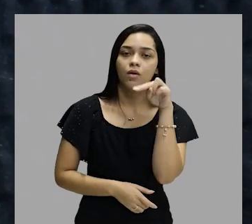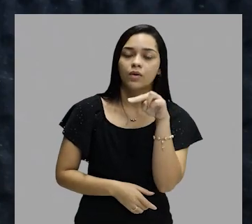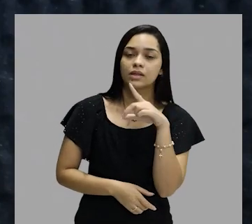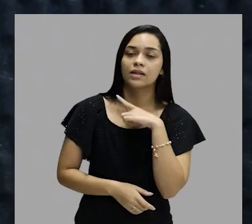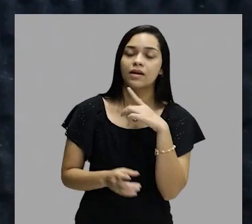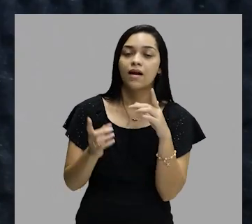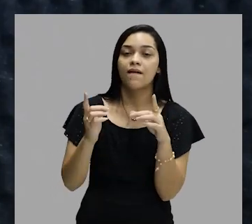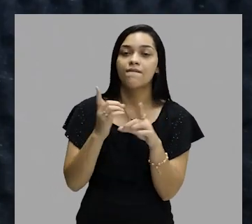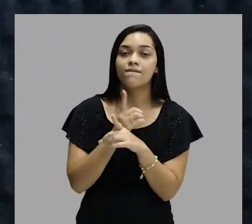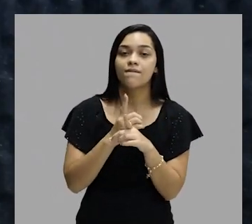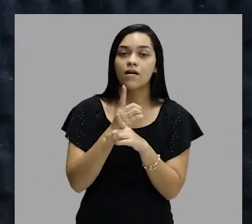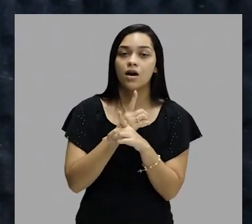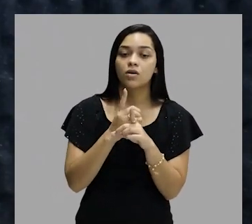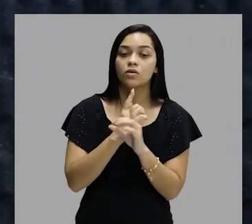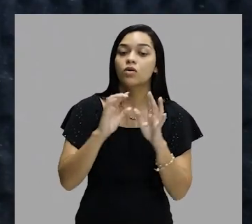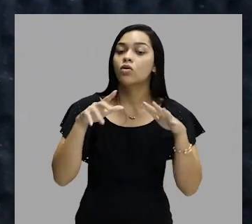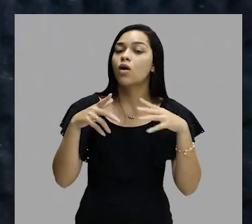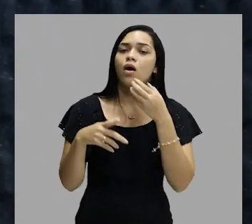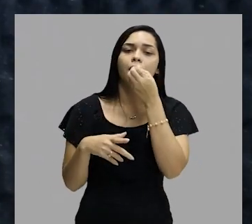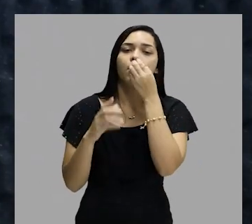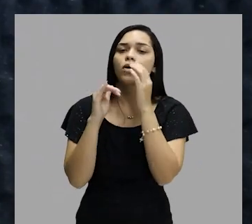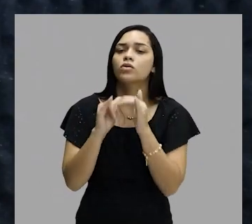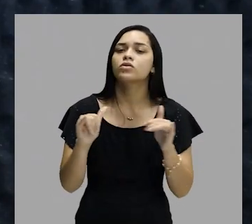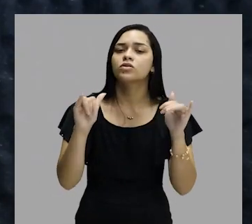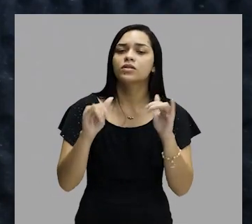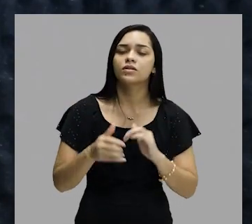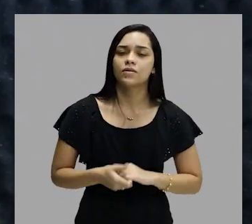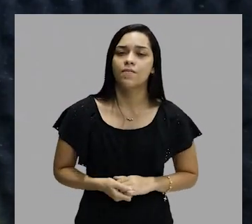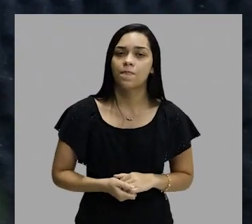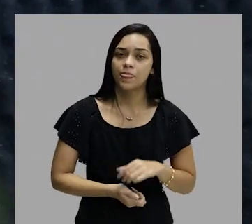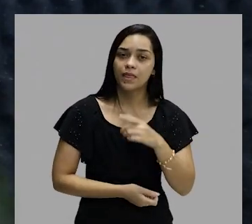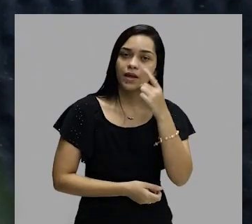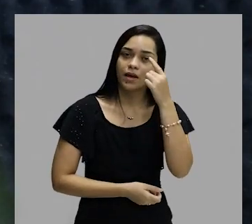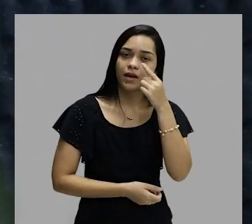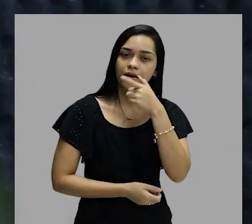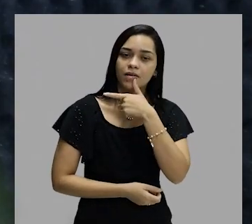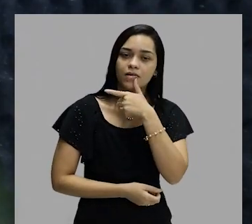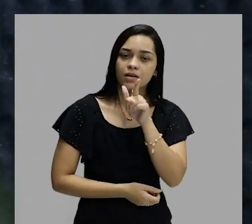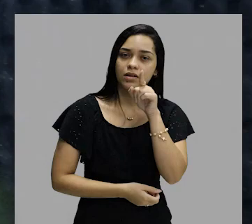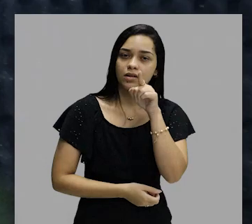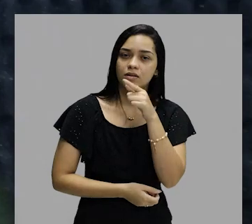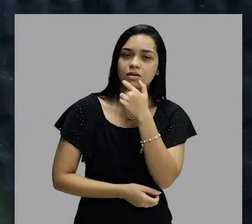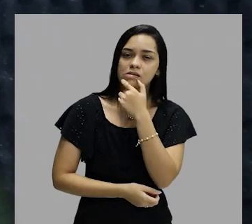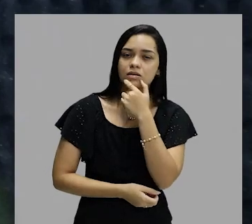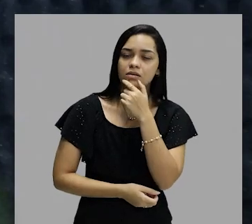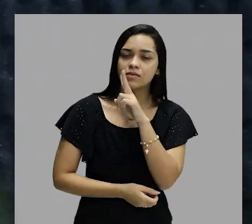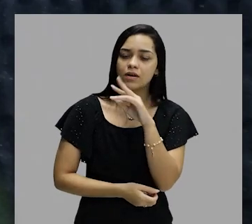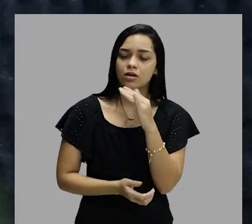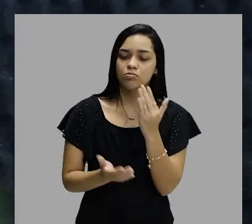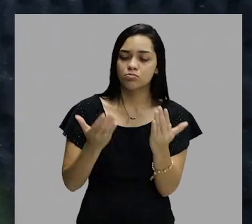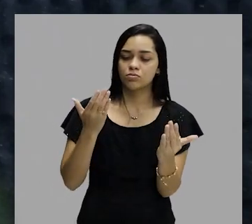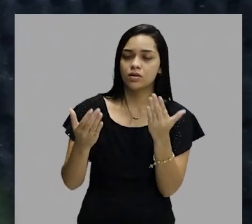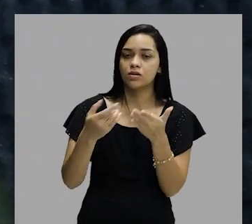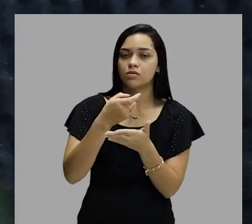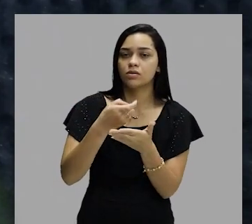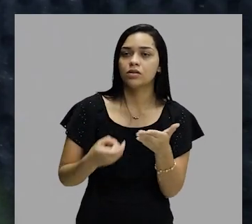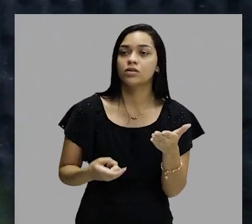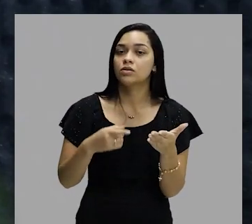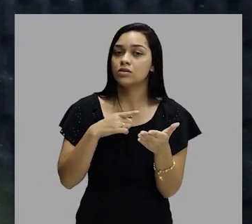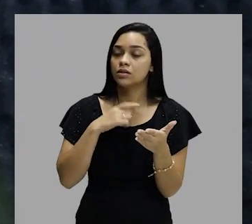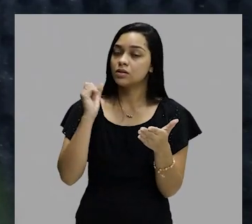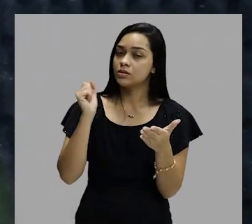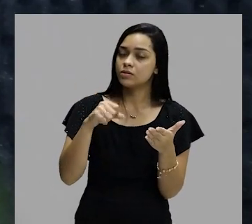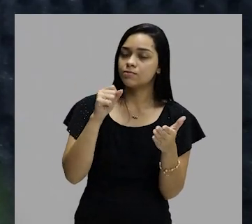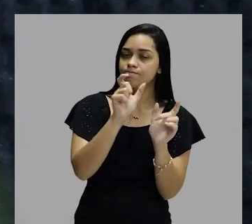falsos cognatos. Qual que é a boa notícia? Na língua inglesa, quando você vai comparar um texto, existem muito